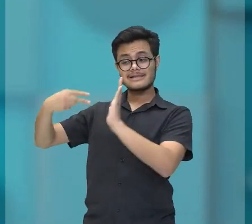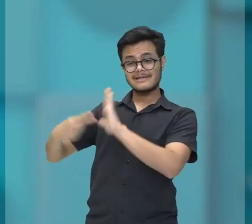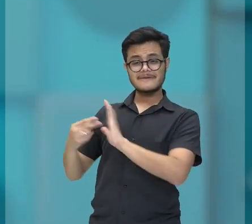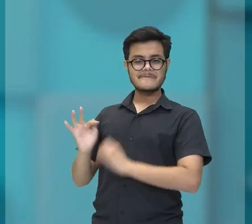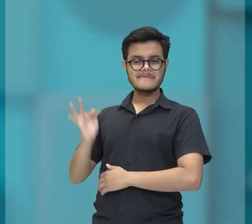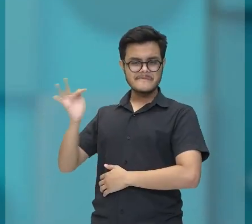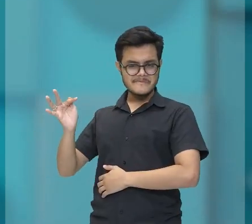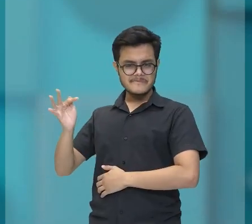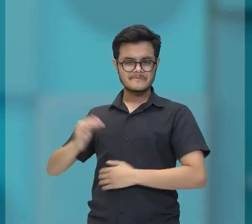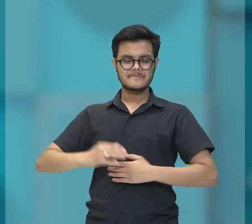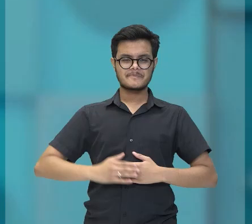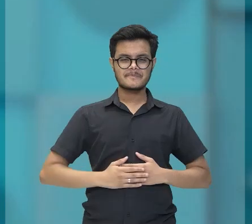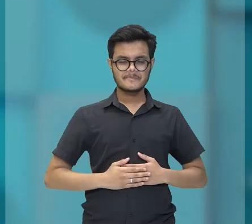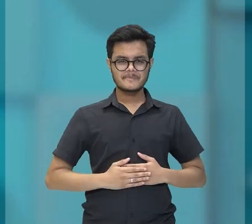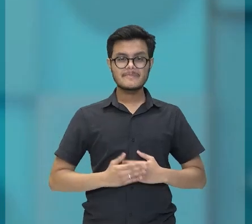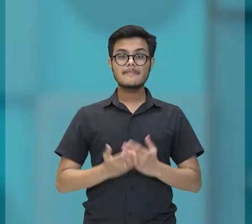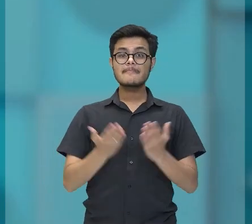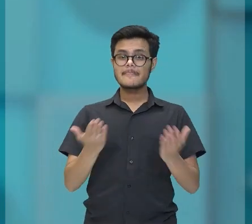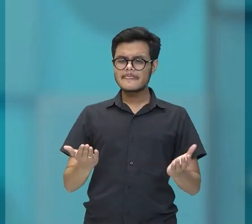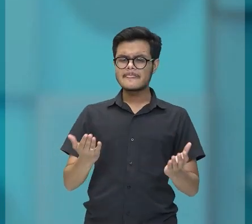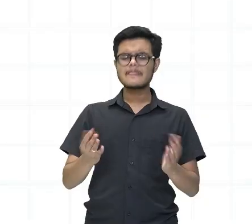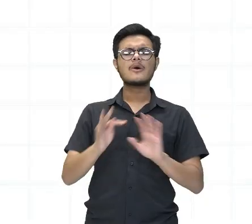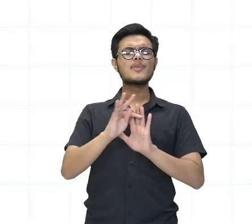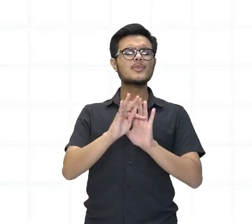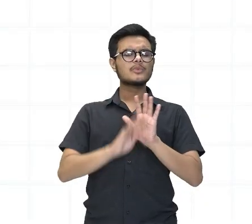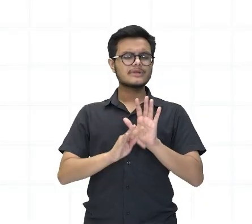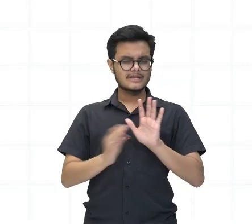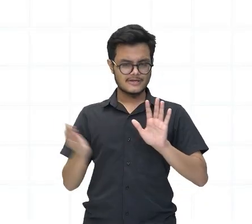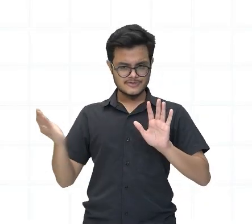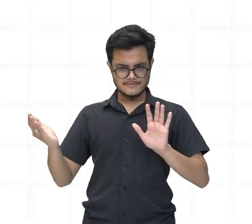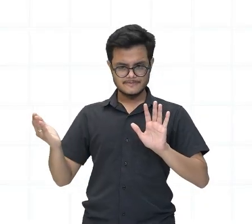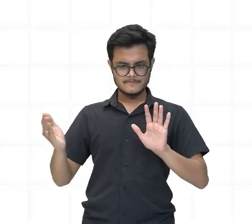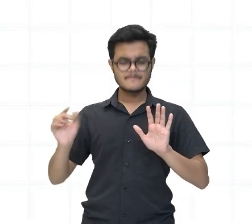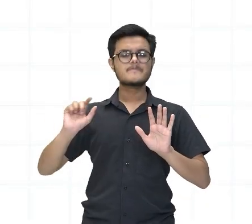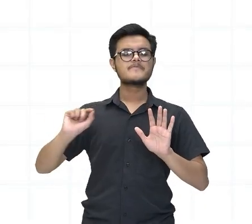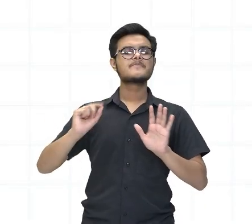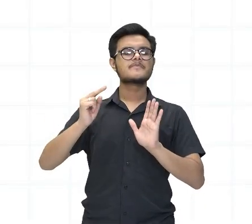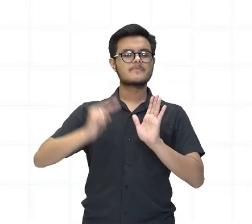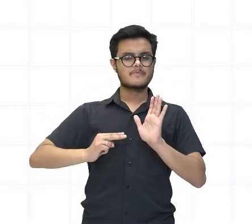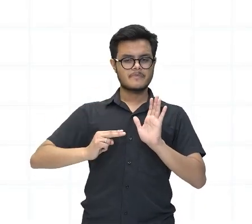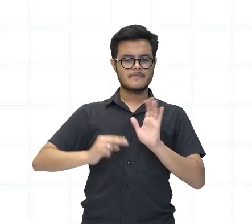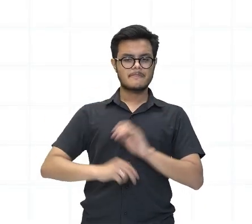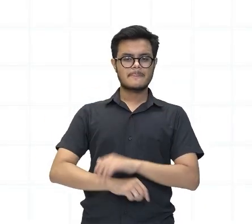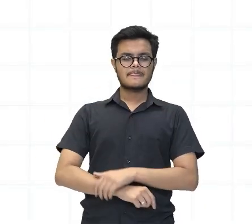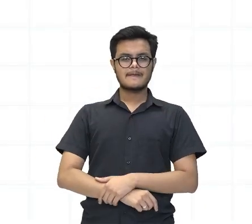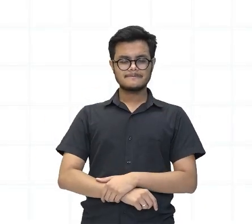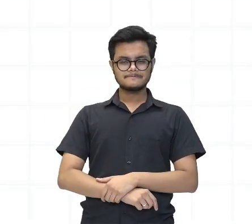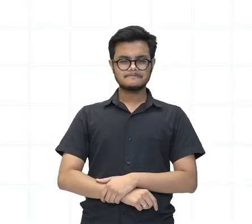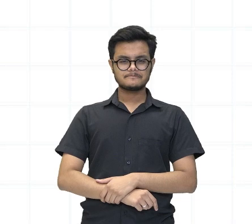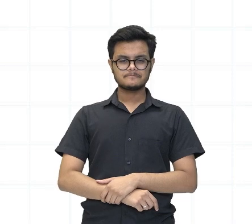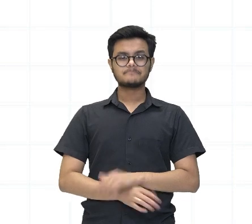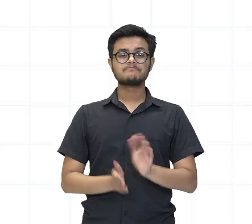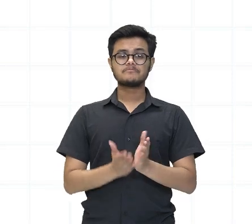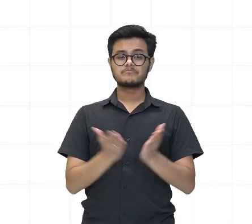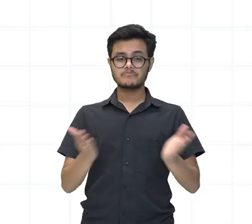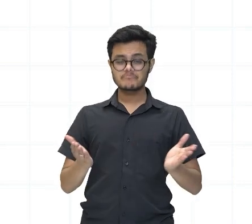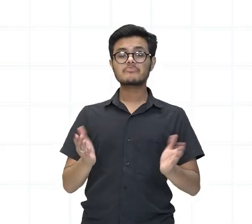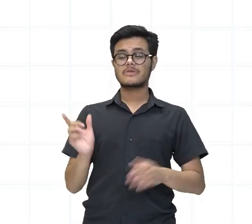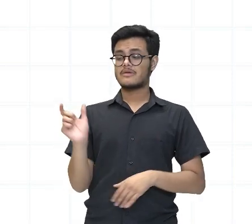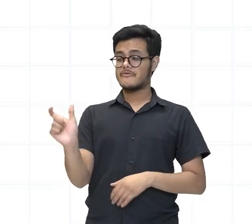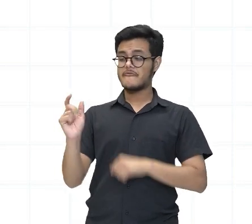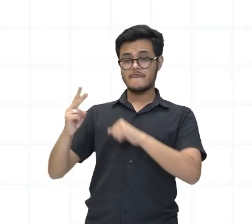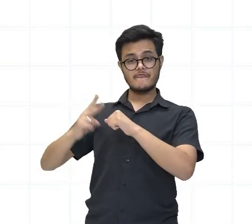Ainda voltando na cartela anterior, coloca no ar aí que nós vamos continuar a leitura, não é? Então, essas informações de